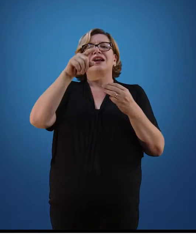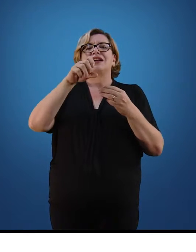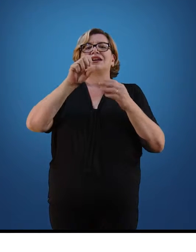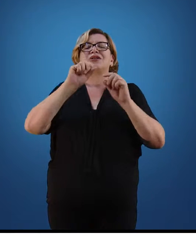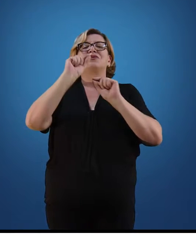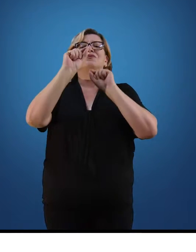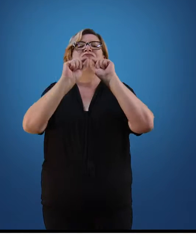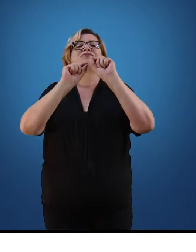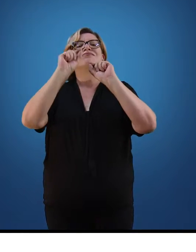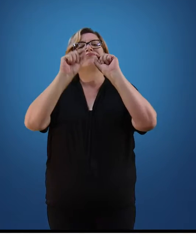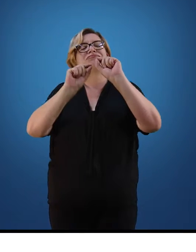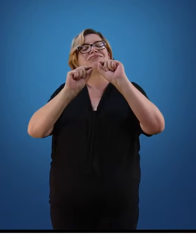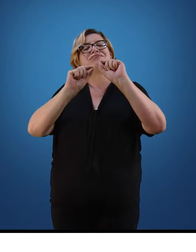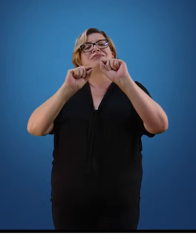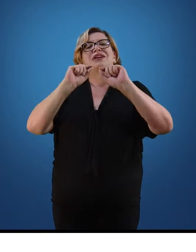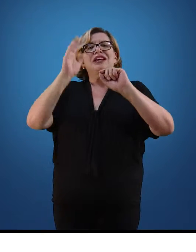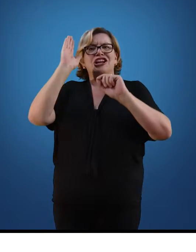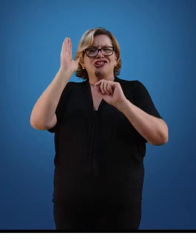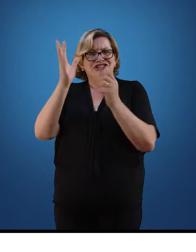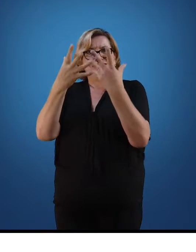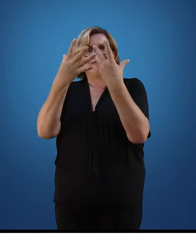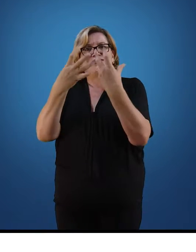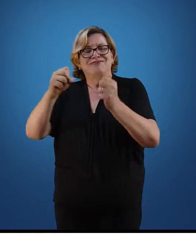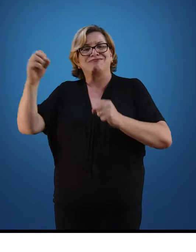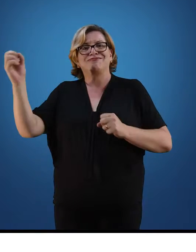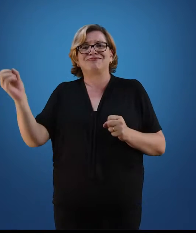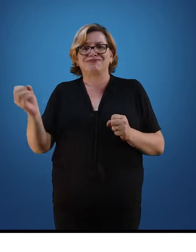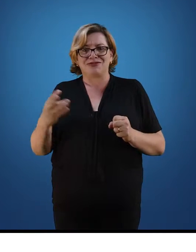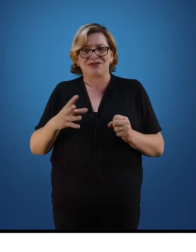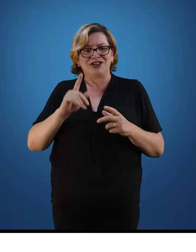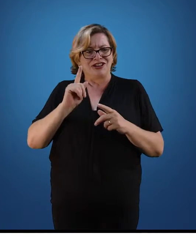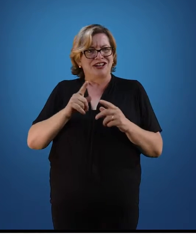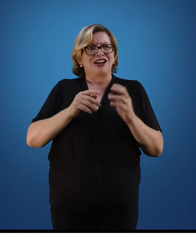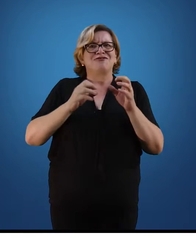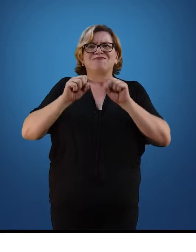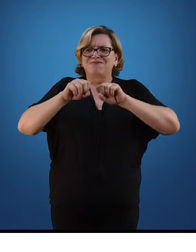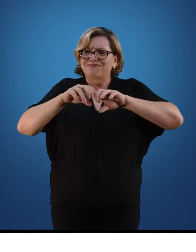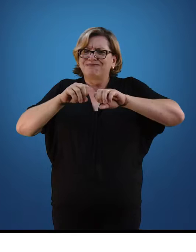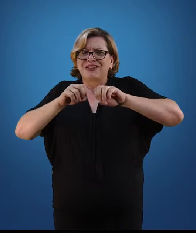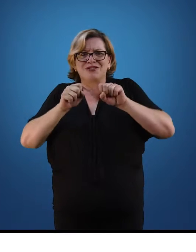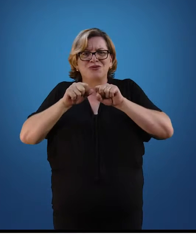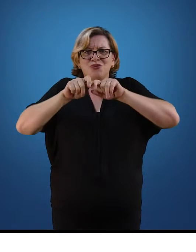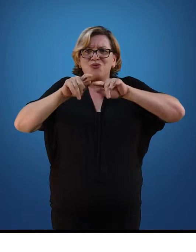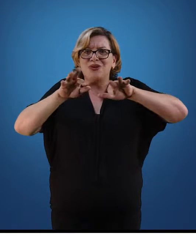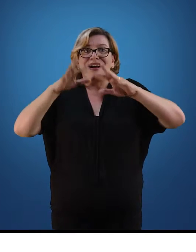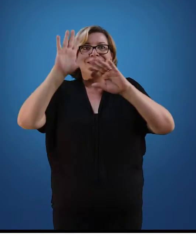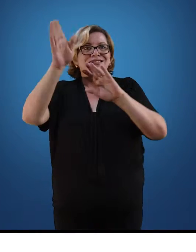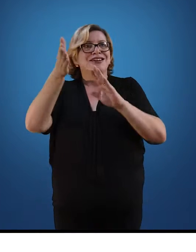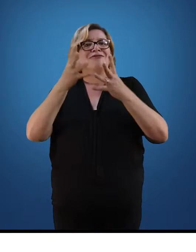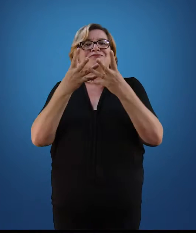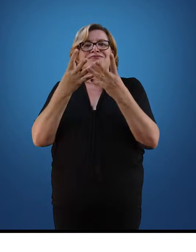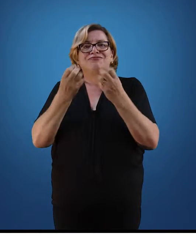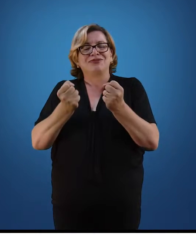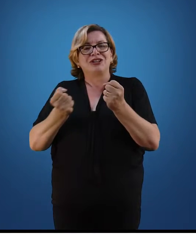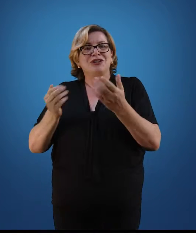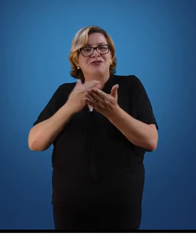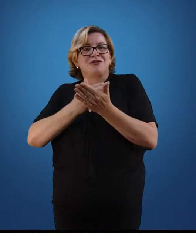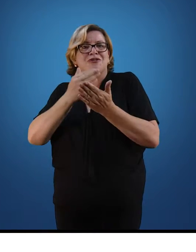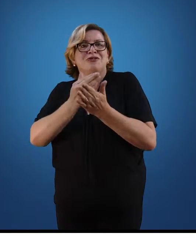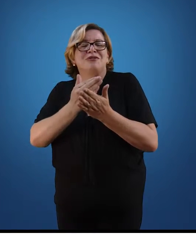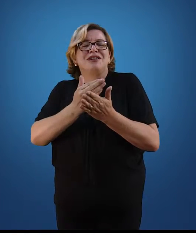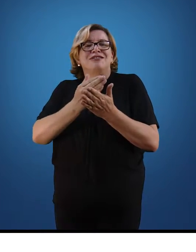institucionalização, ou seja, essa inovação já foi aceita, ok? Onde ela foi inserida e ela começa a fazer parte